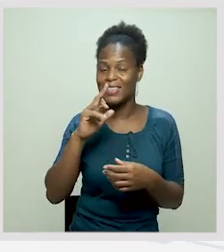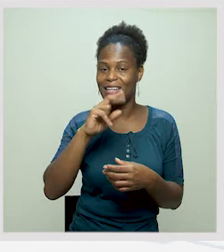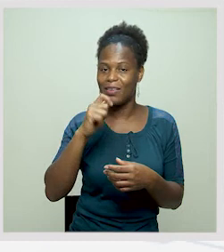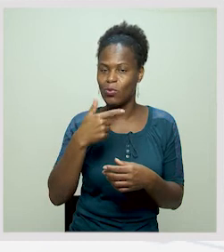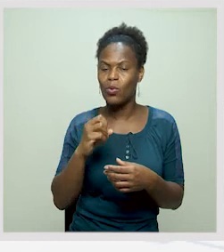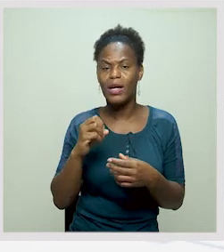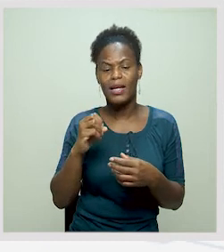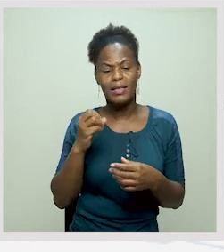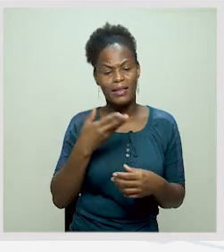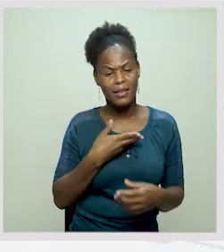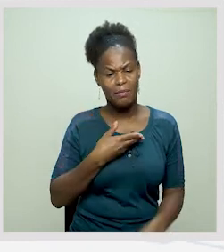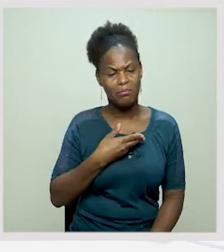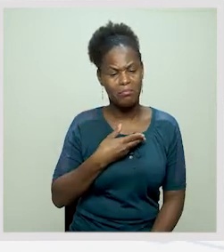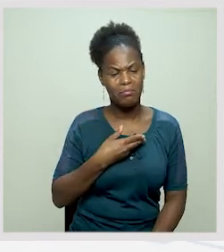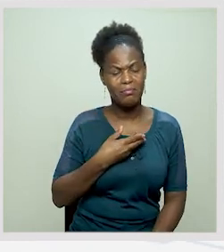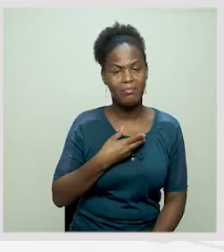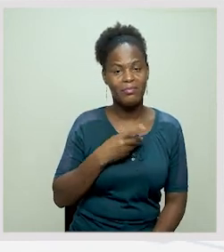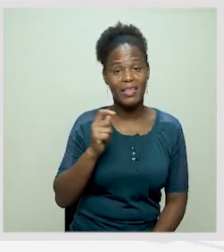D, externo indireto.